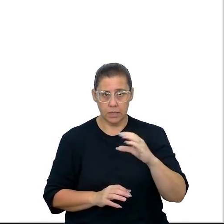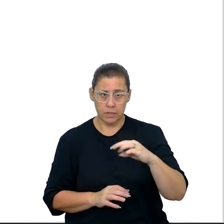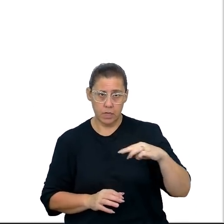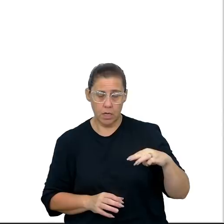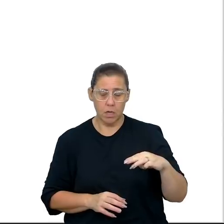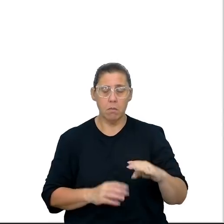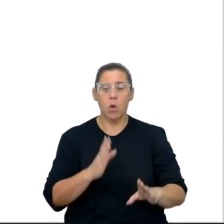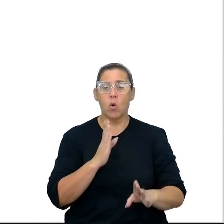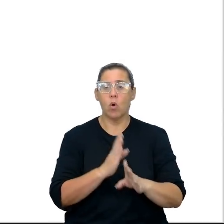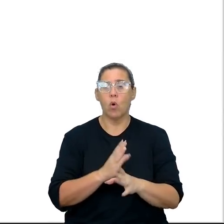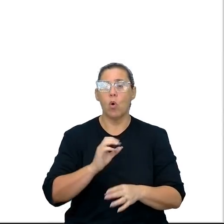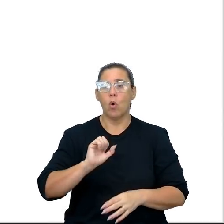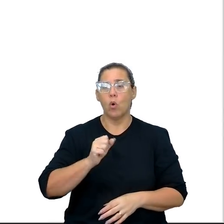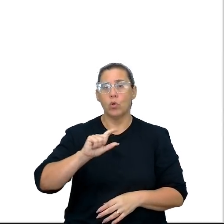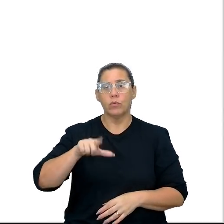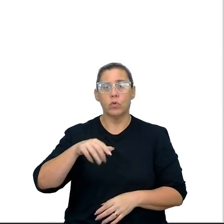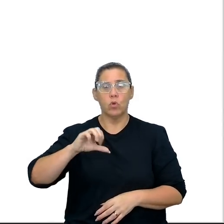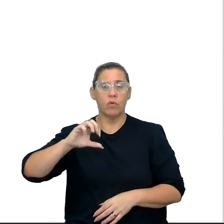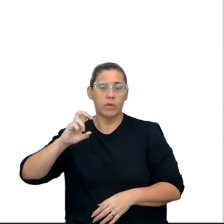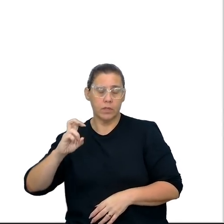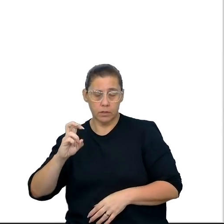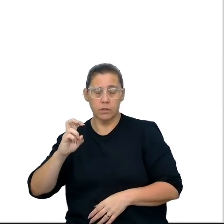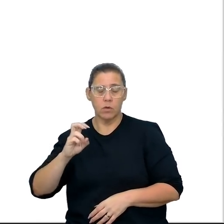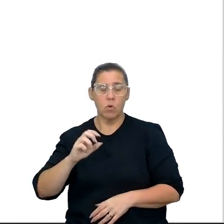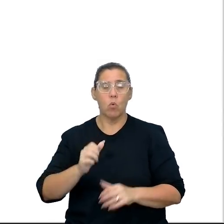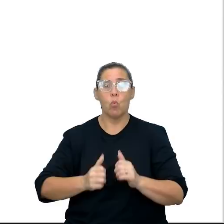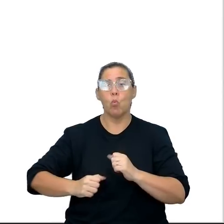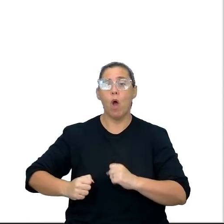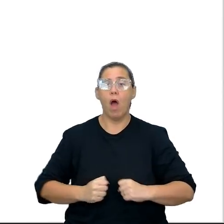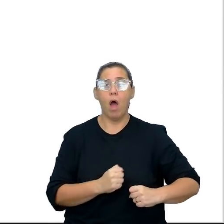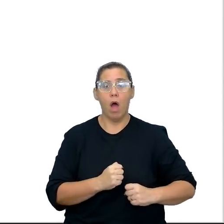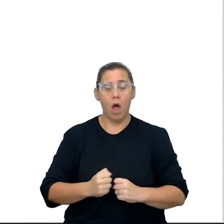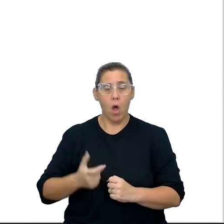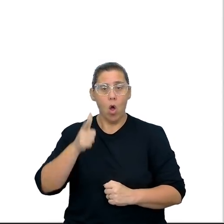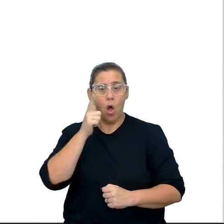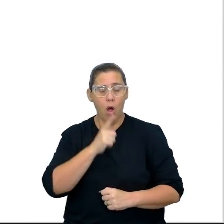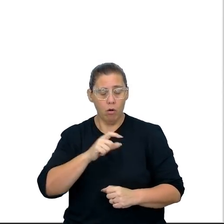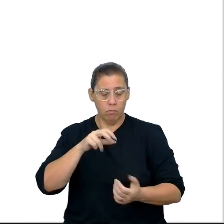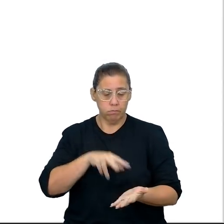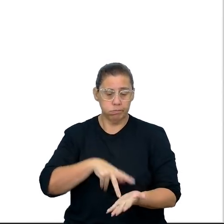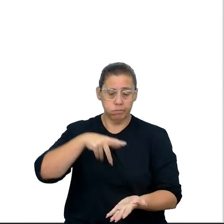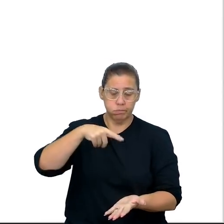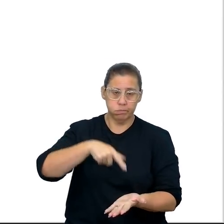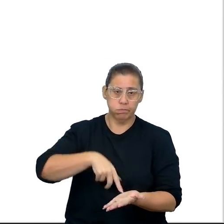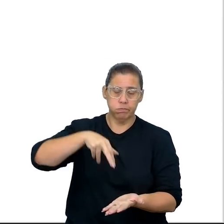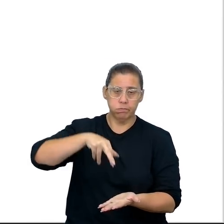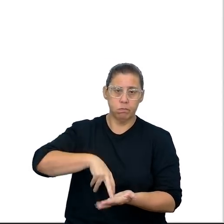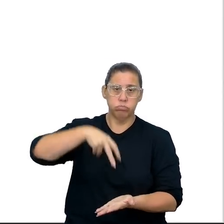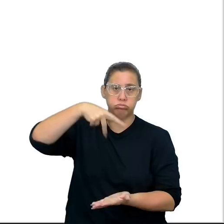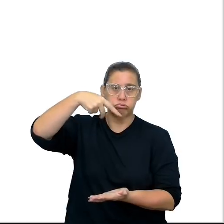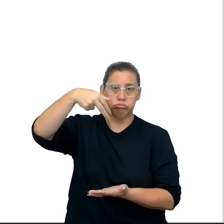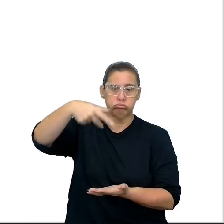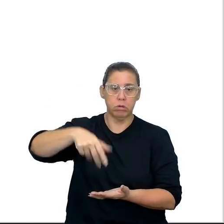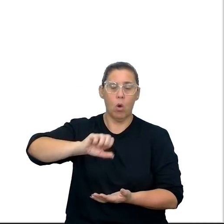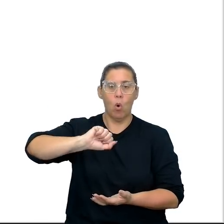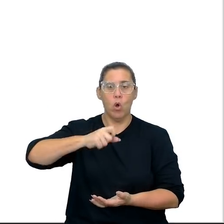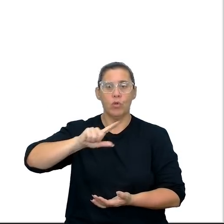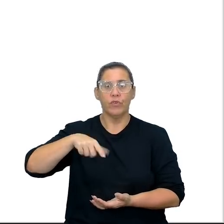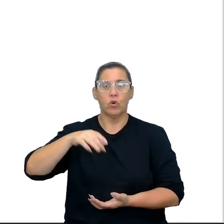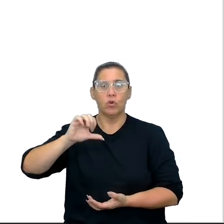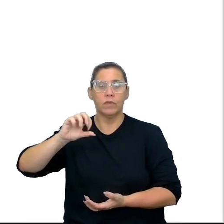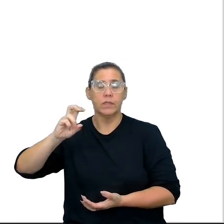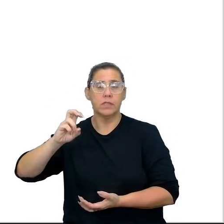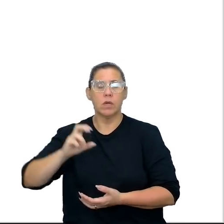e 95 centímetros, o atleta conseguiu saltar 8 metros e 95 centímetros.